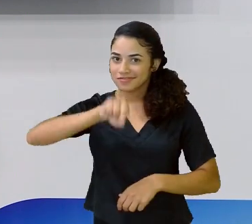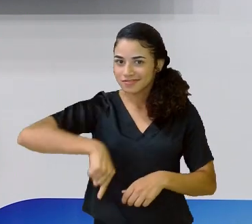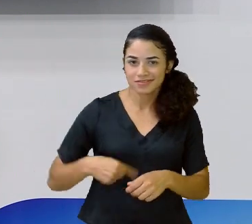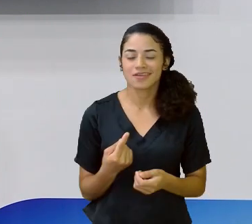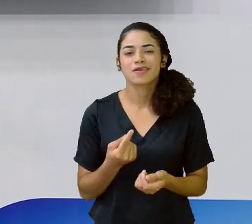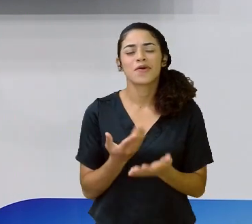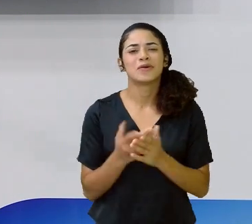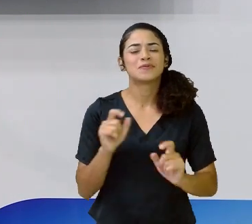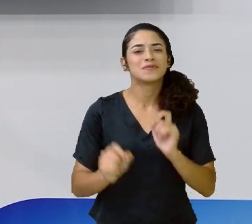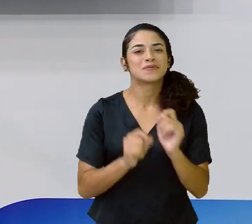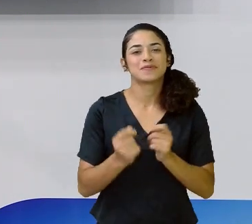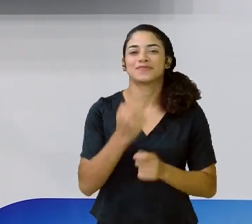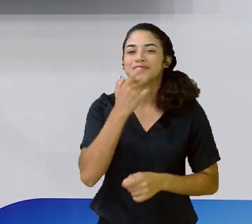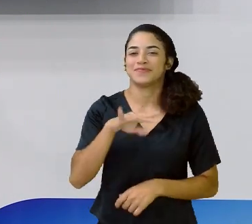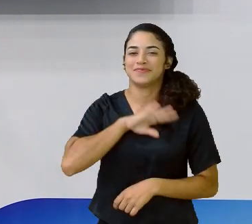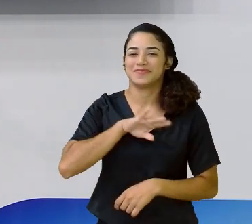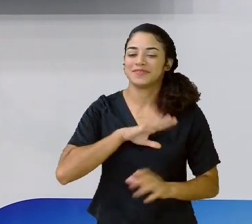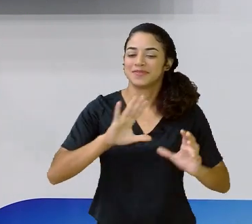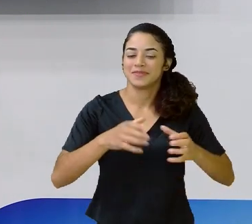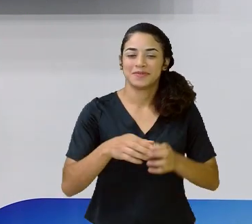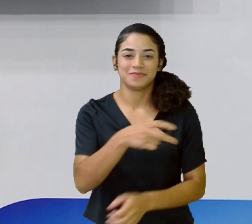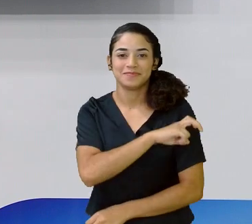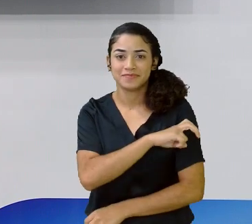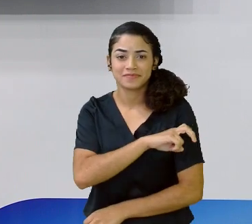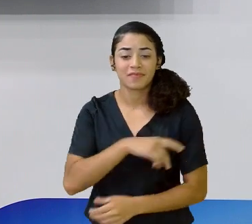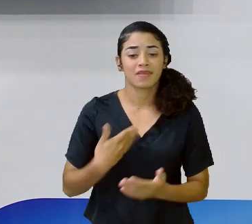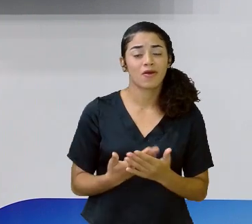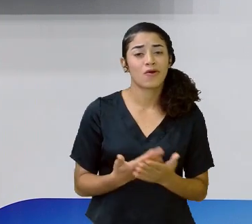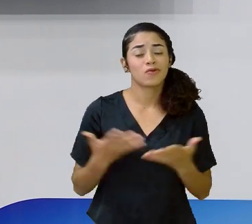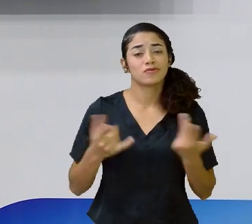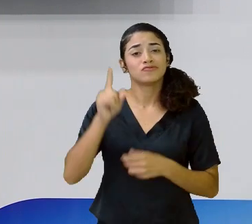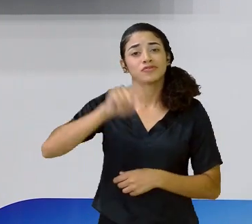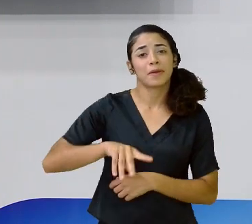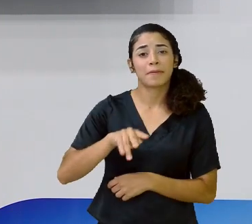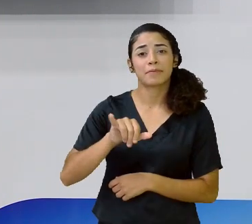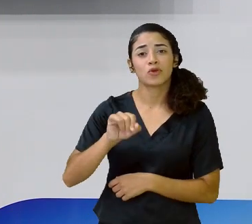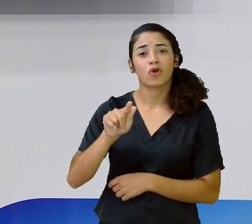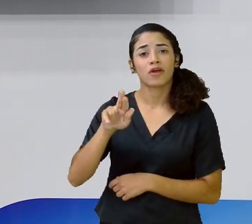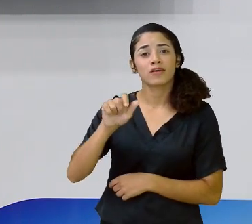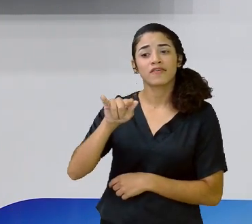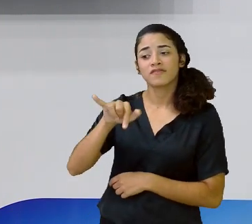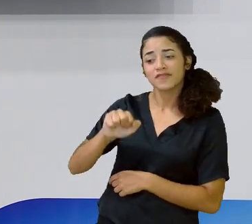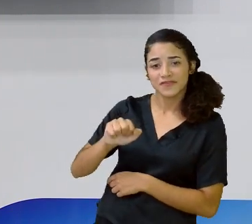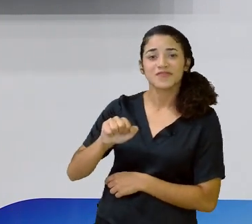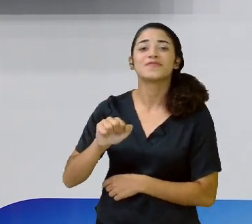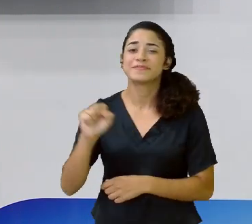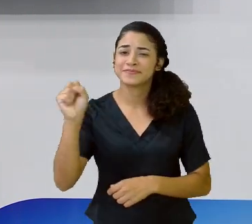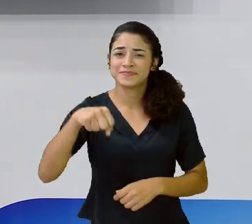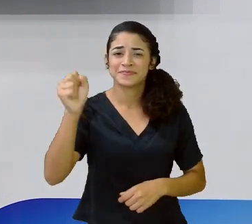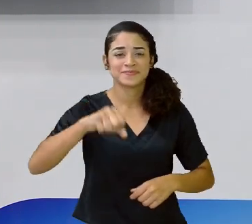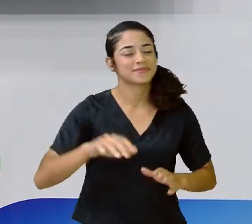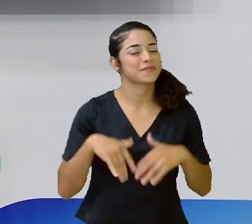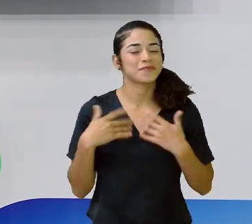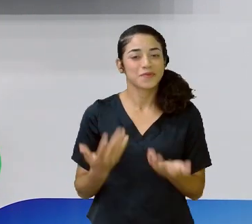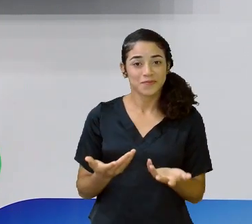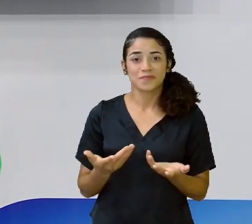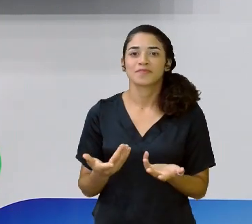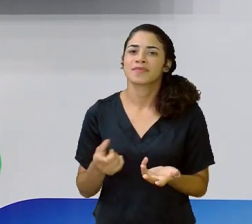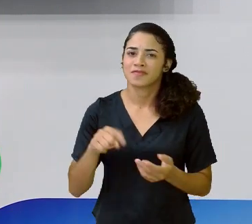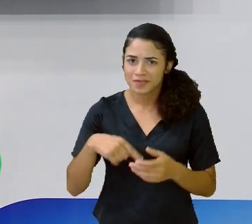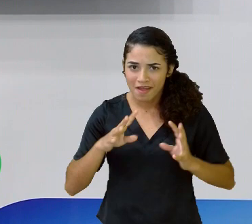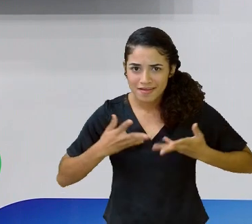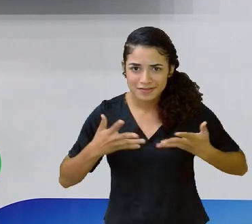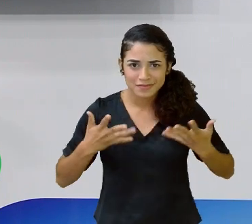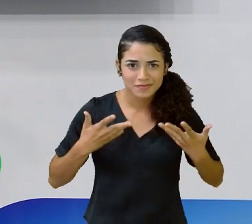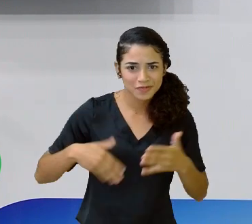língua portuguesa para as turmas do quinto ano. E minha aula hoje é sobre biografia. Então, gente, tão animados